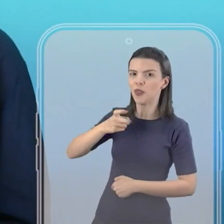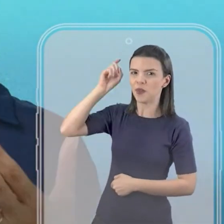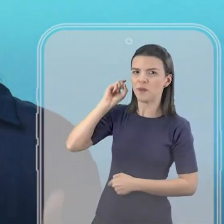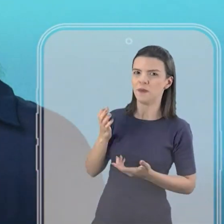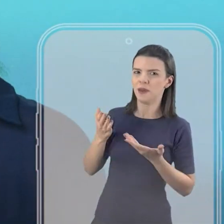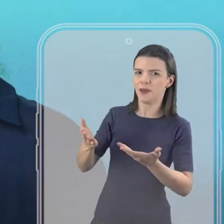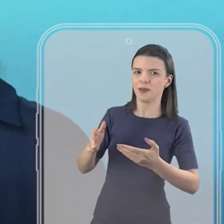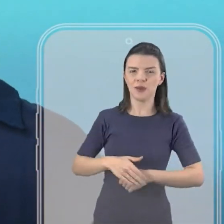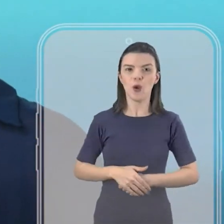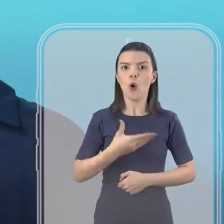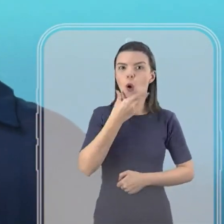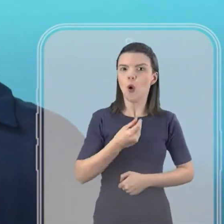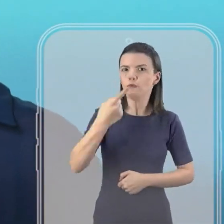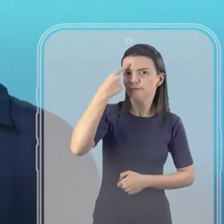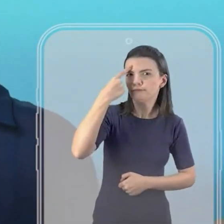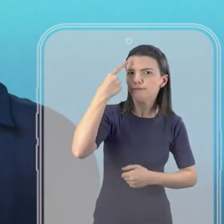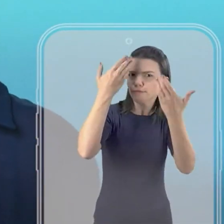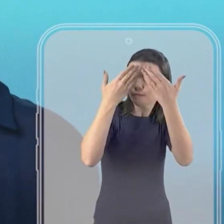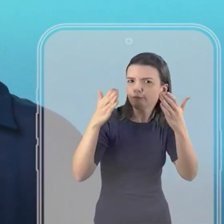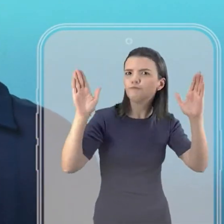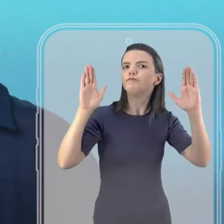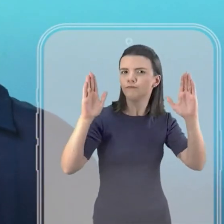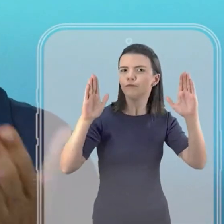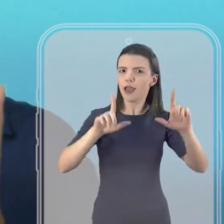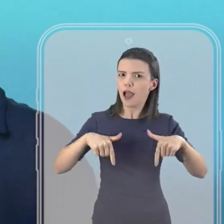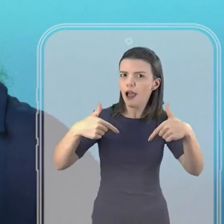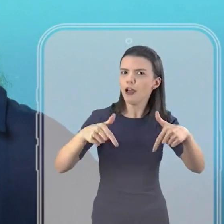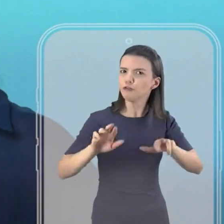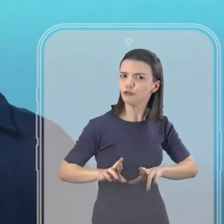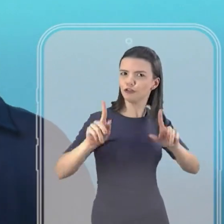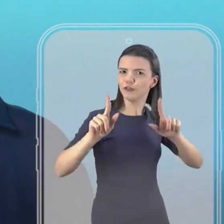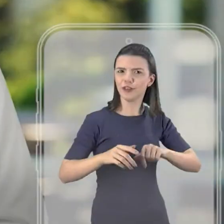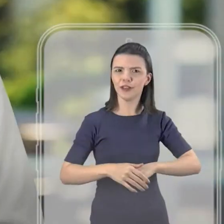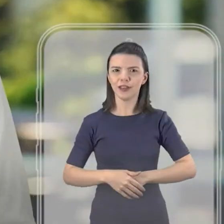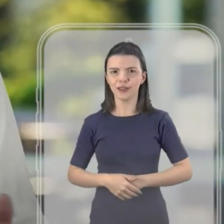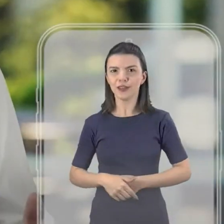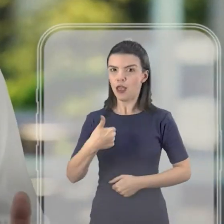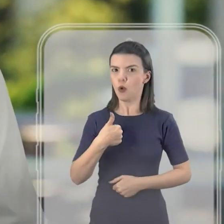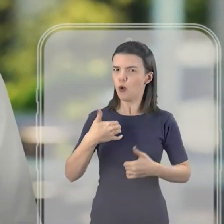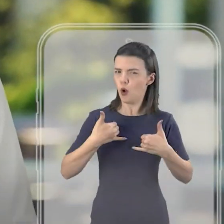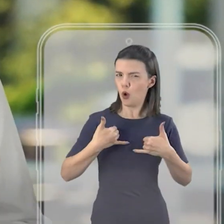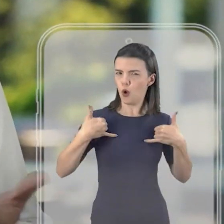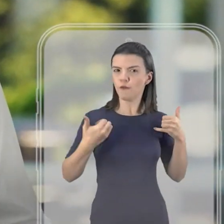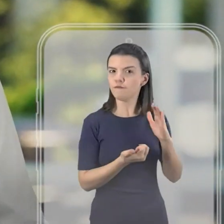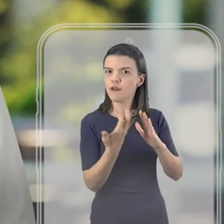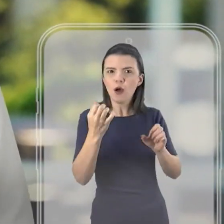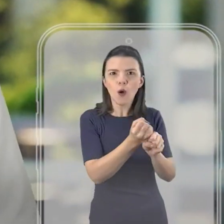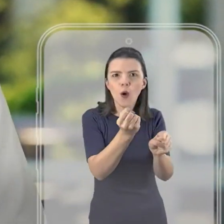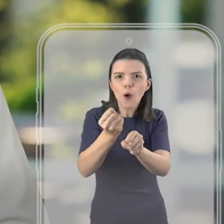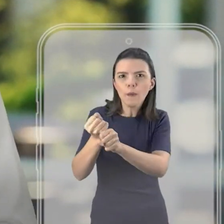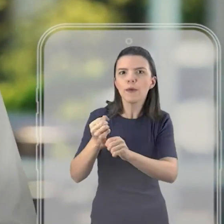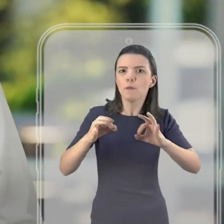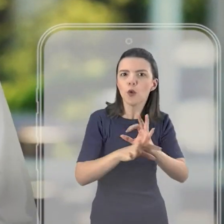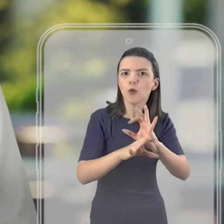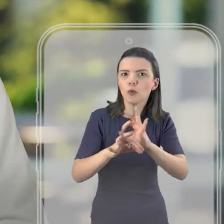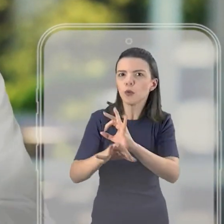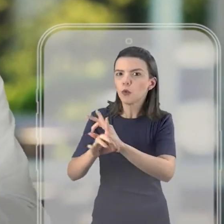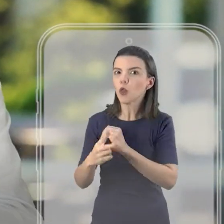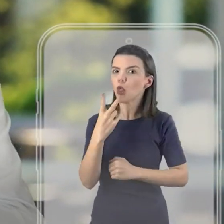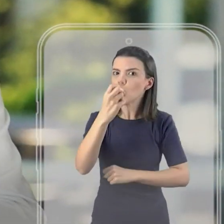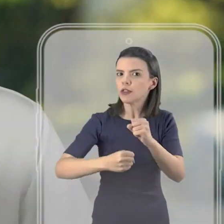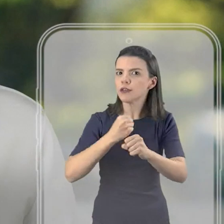o Topazio. Esse prefeito diferente, que pensa diferente e que faz diferente. Eu me orgulho de muitas obras que eu consegui entregar e